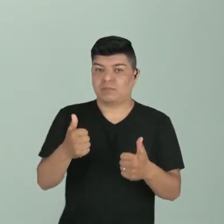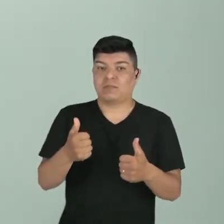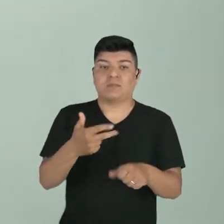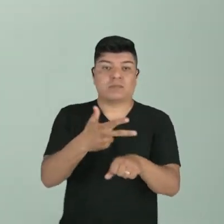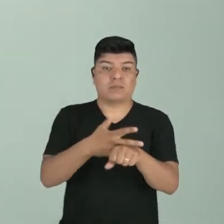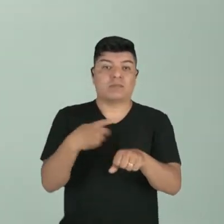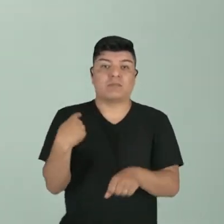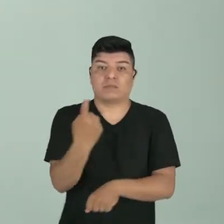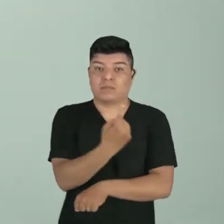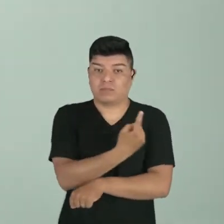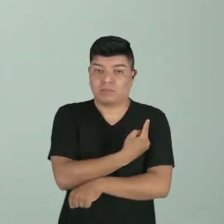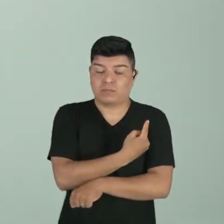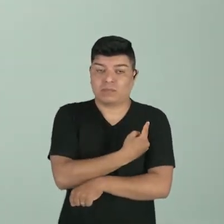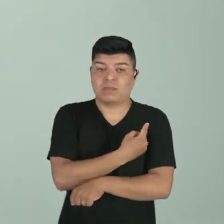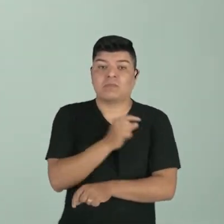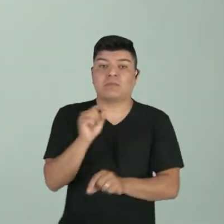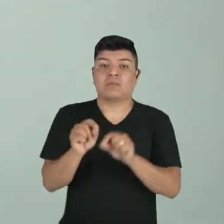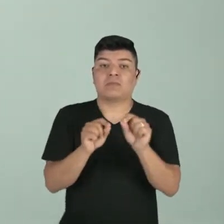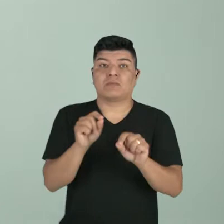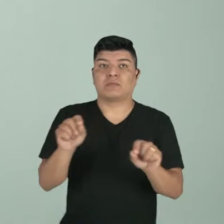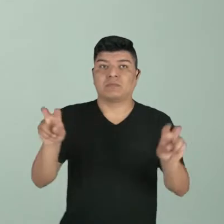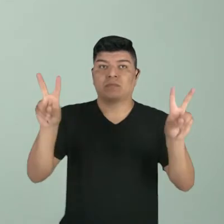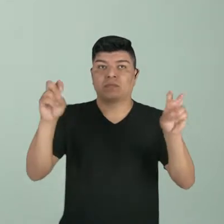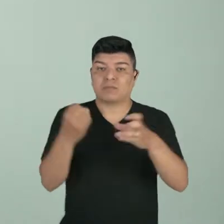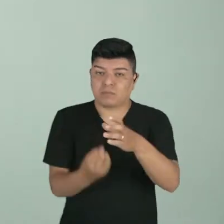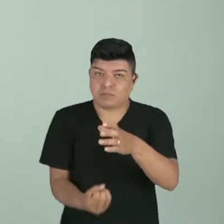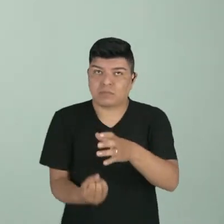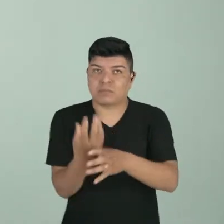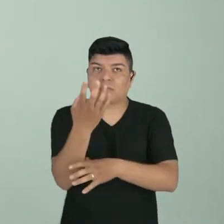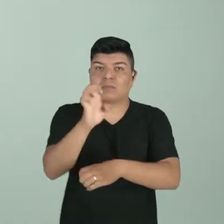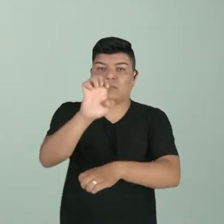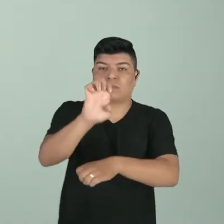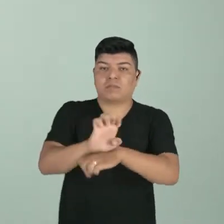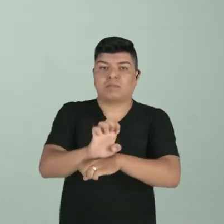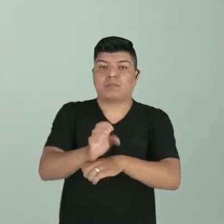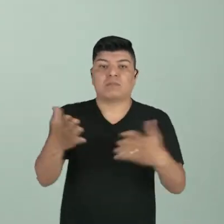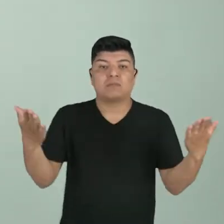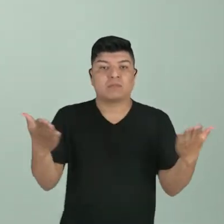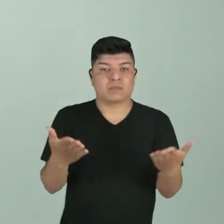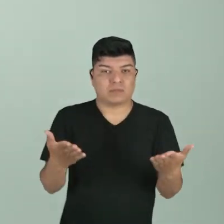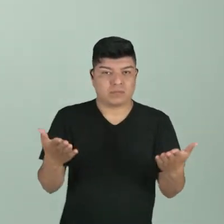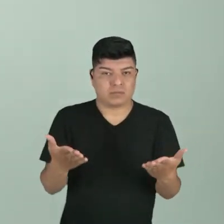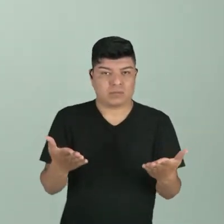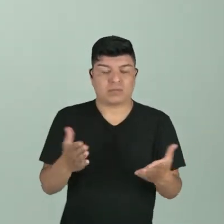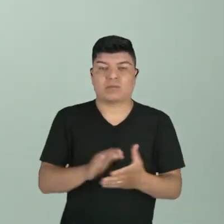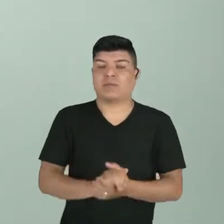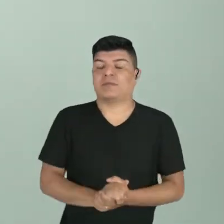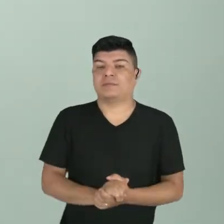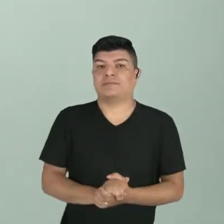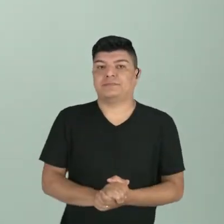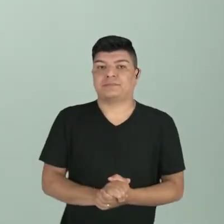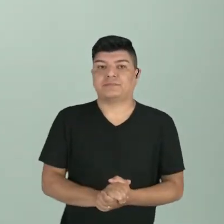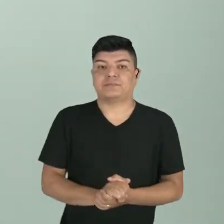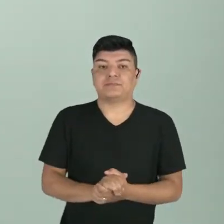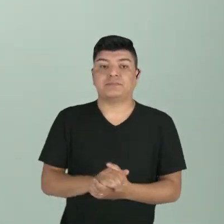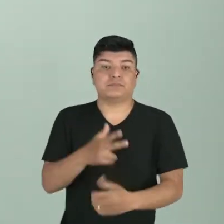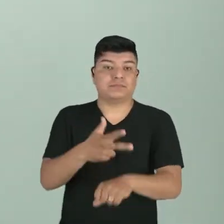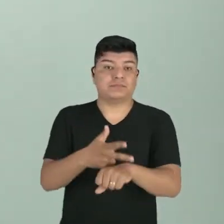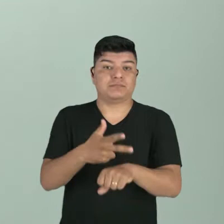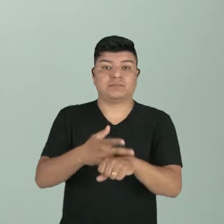irá tratar a respeito da formação do Estado moderno. Videoaula esta